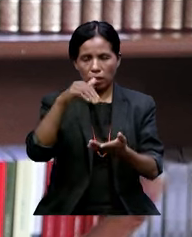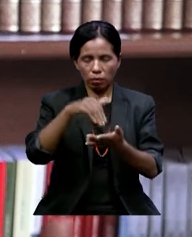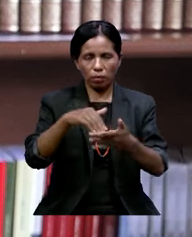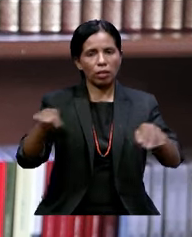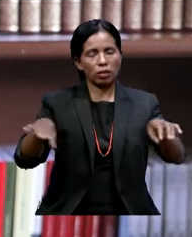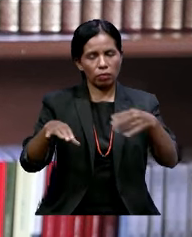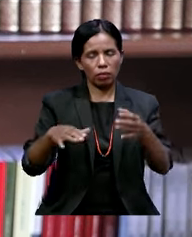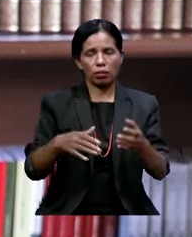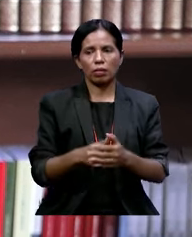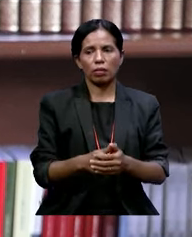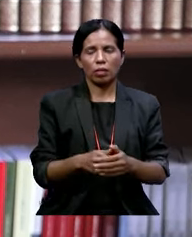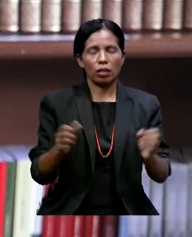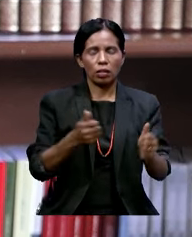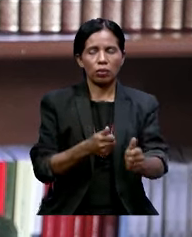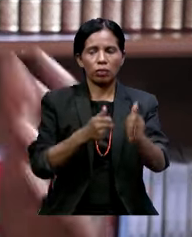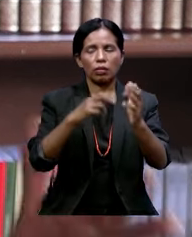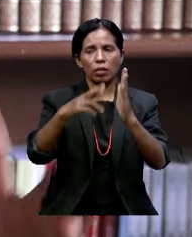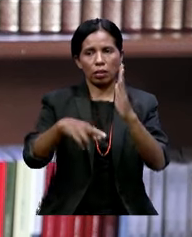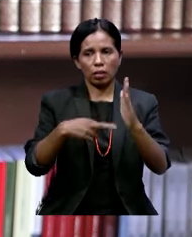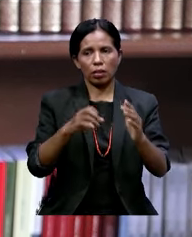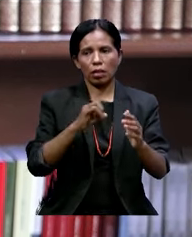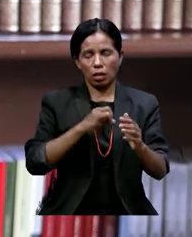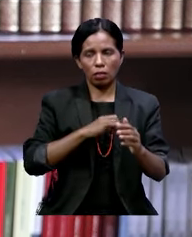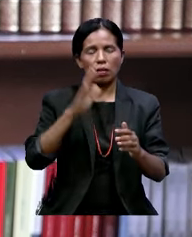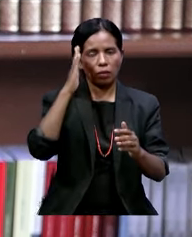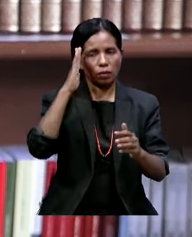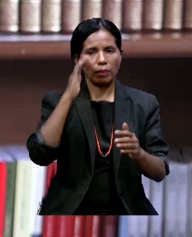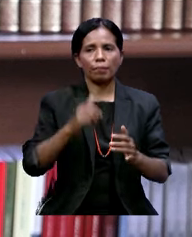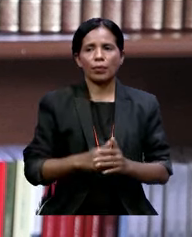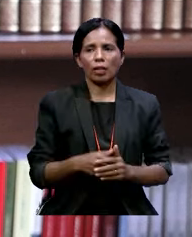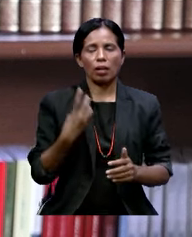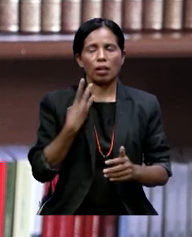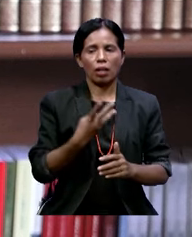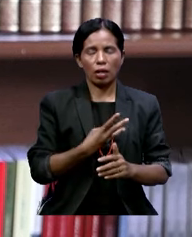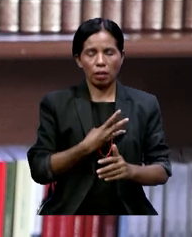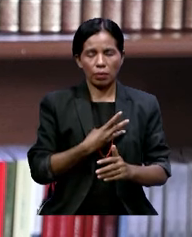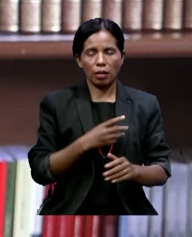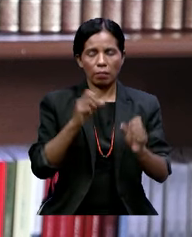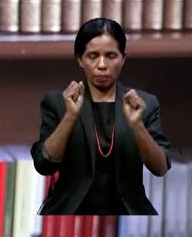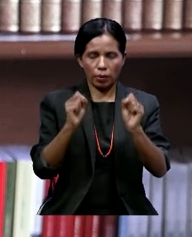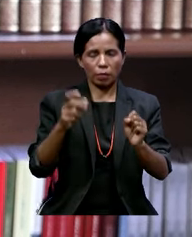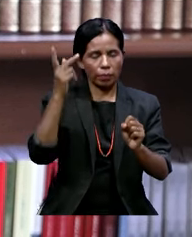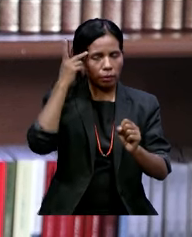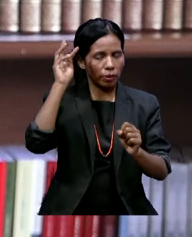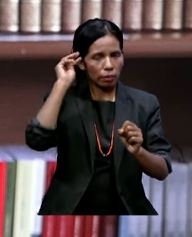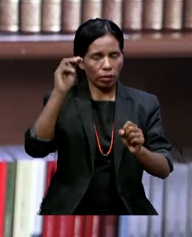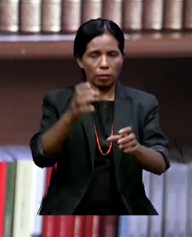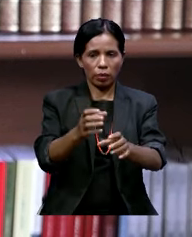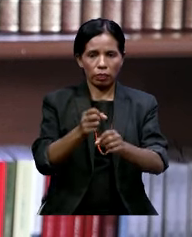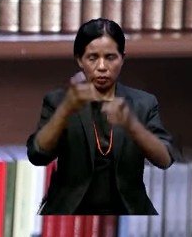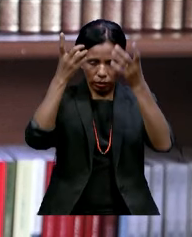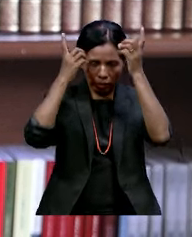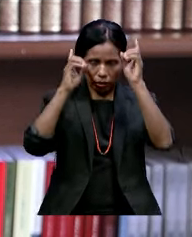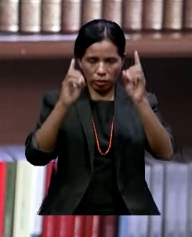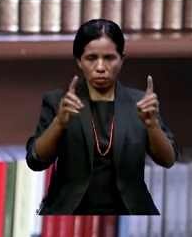ninia, nem bem, mas lá prensa de um requisito, não nem, né, baami de razão fundamental, primeiro-ministro, bele fute decisão para tu bele